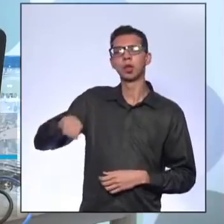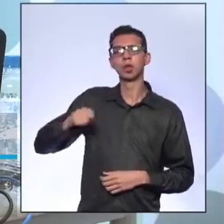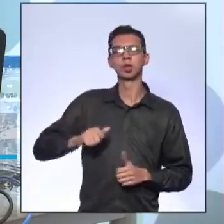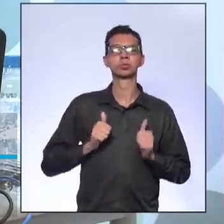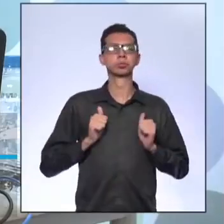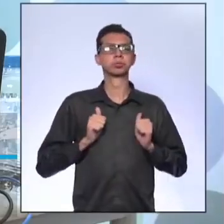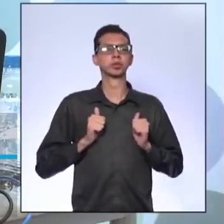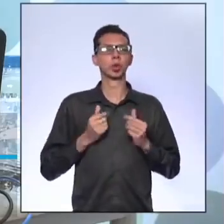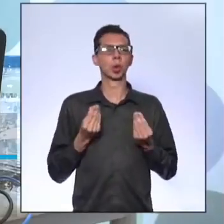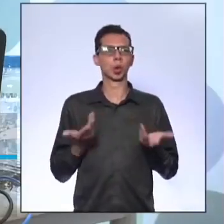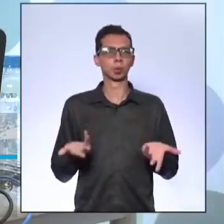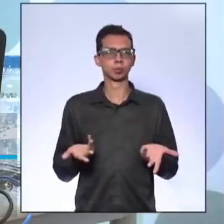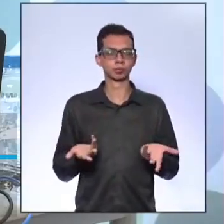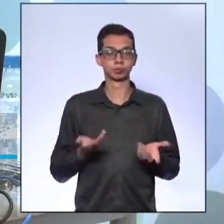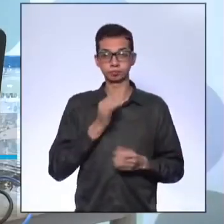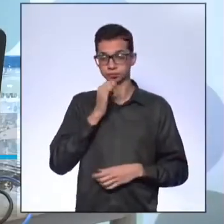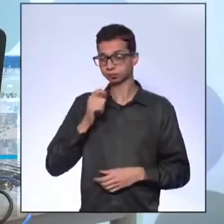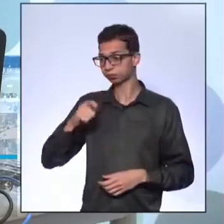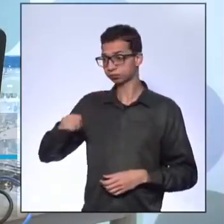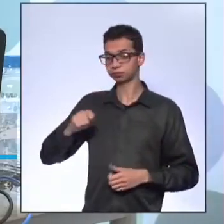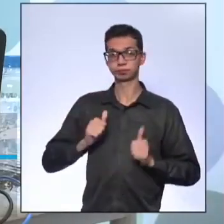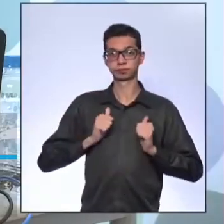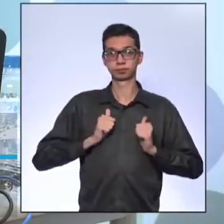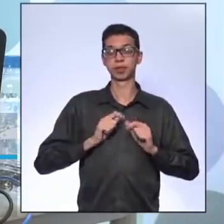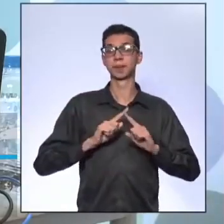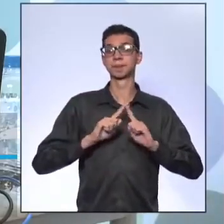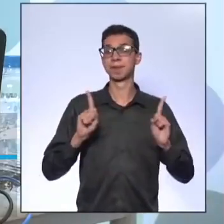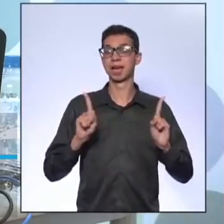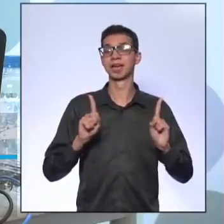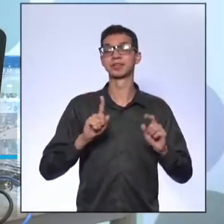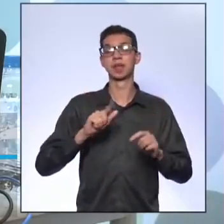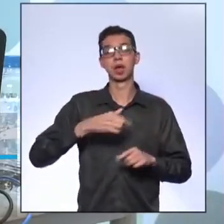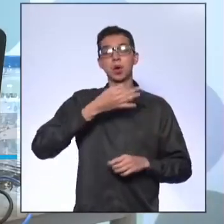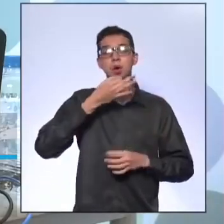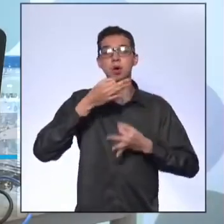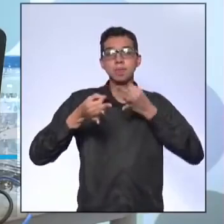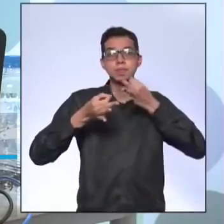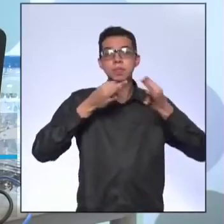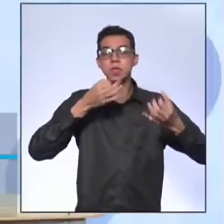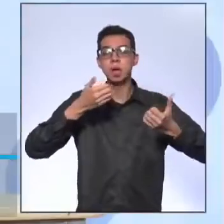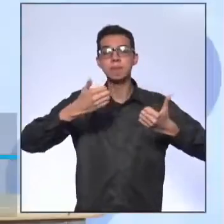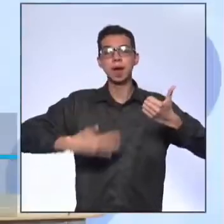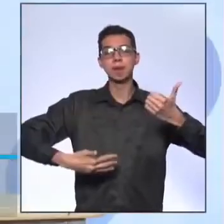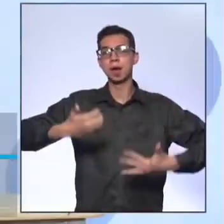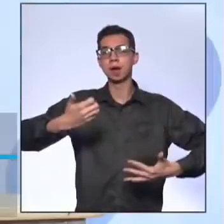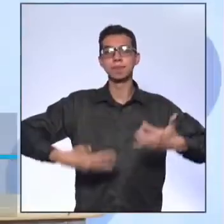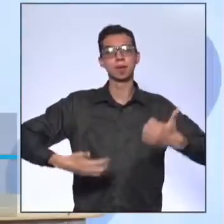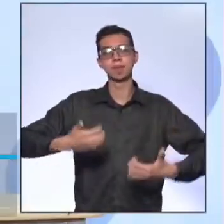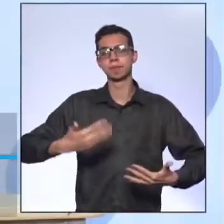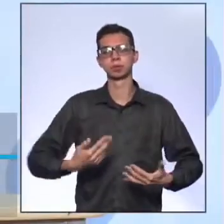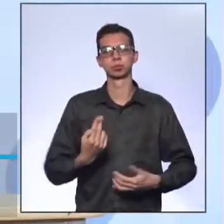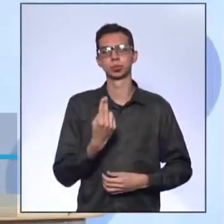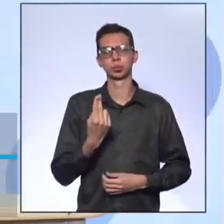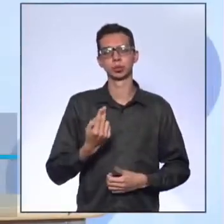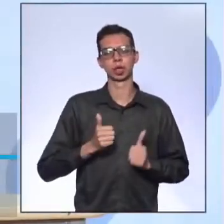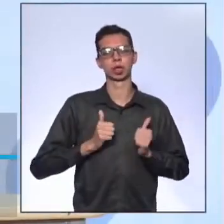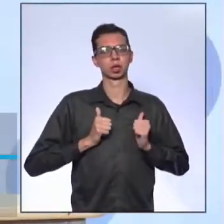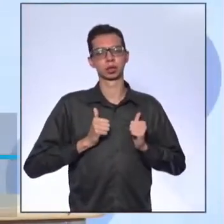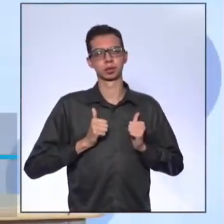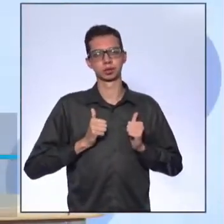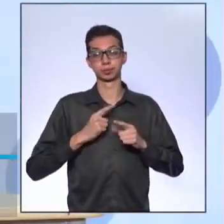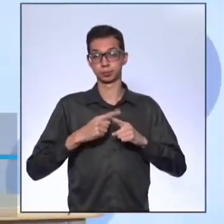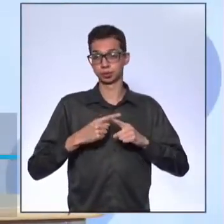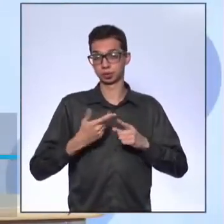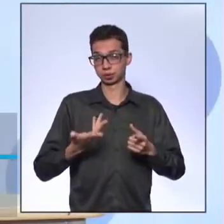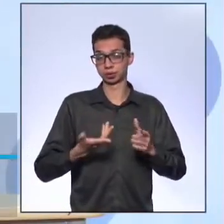primeiro, né? O autor se manter neutro em um artigo de opinião não dá. Tem como, professor? É o contrário, é exatamente o oposto do que pede um artigo de opinião, né? O artigo